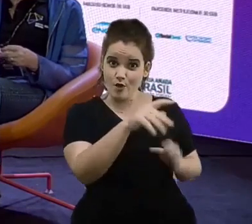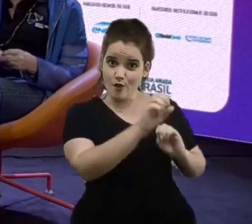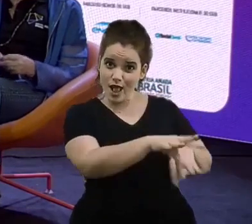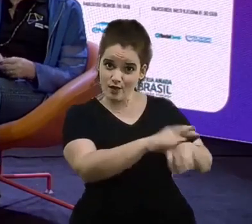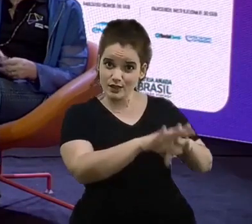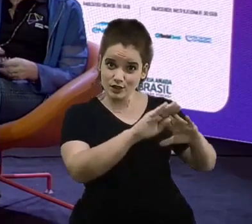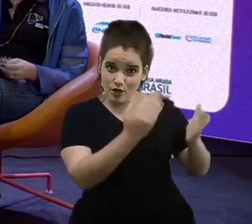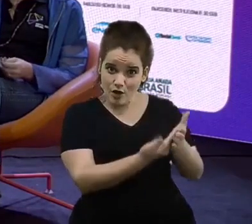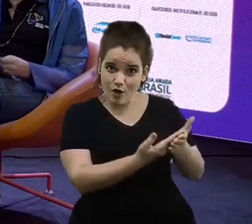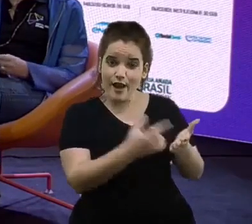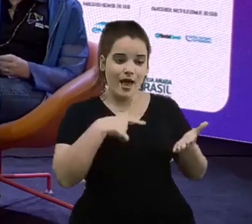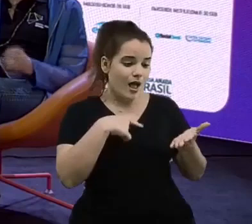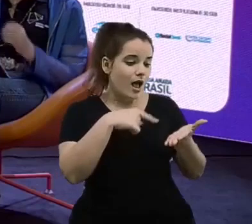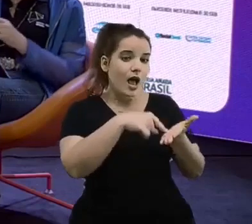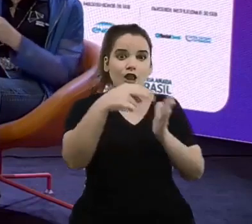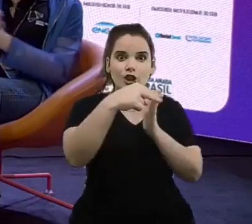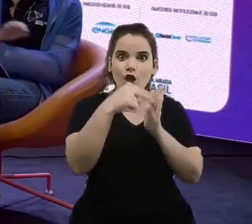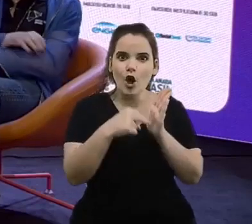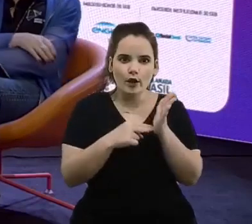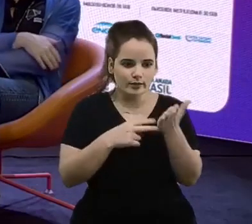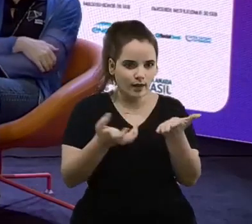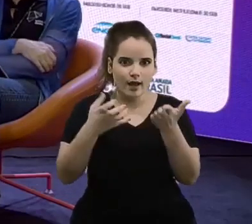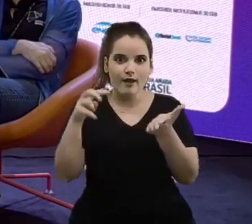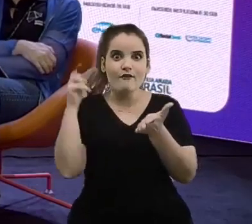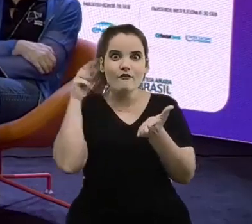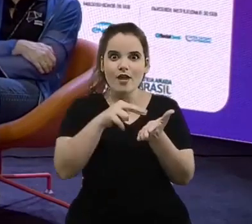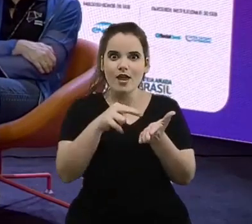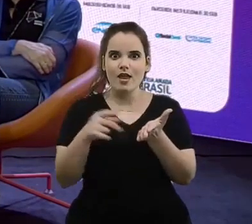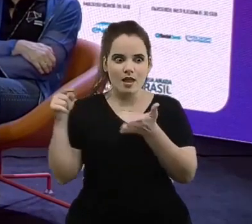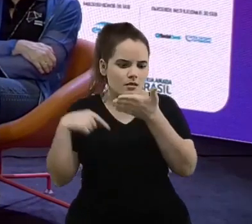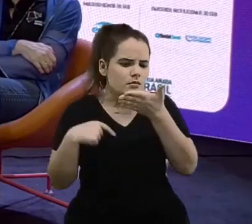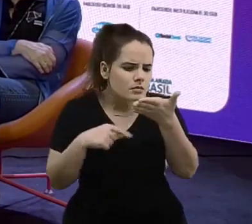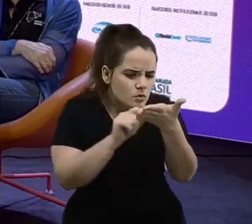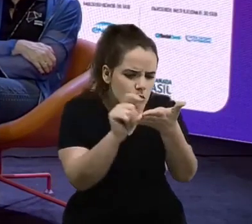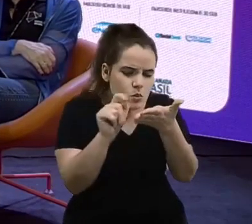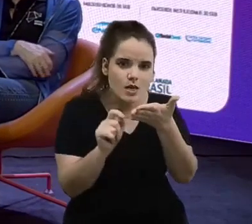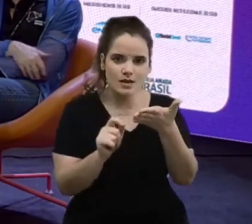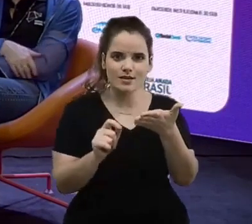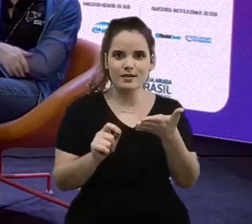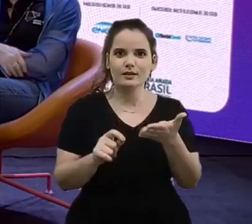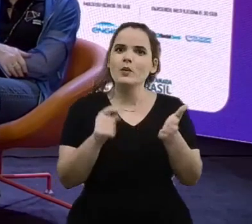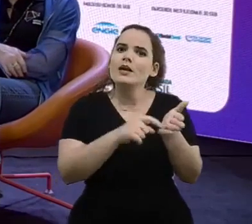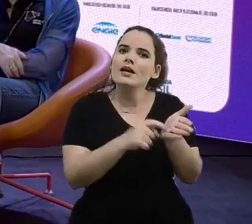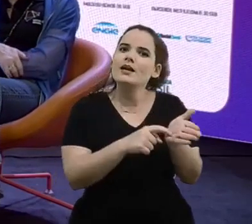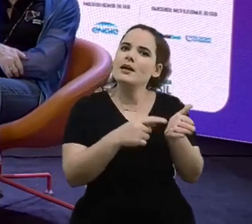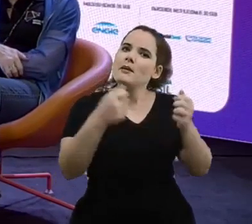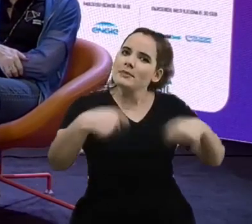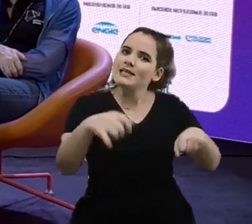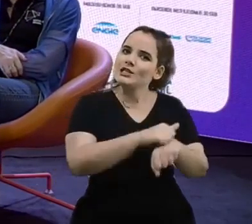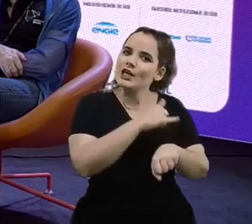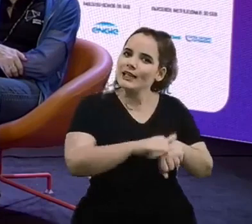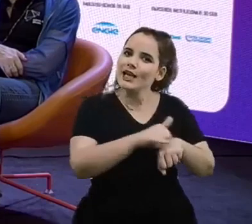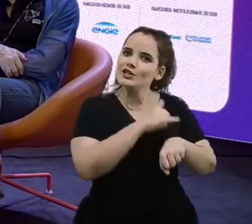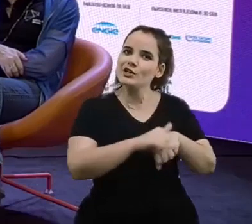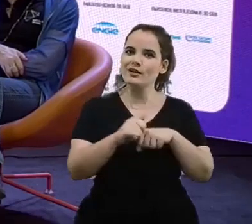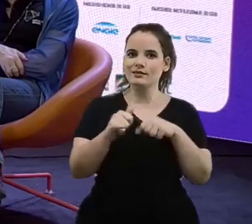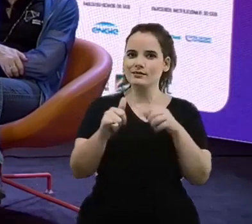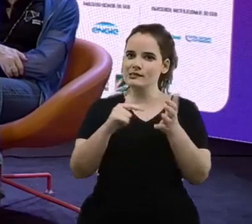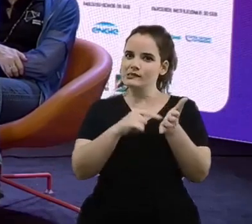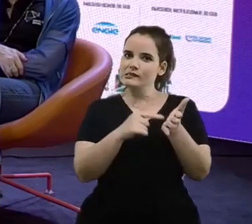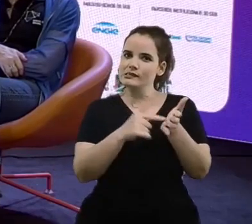ser atrativa, ela, né, tem que comunicar, tem que ter o lugar da comunicação. Então, acho que tem uma composição